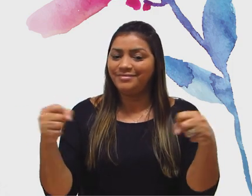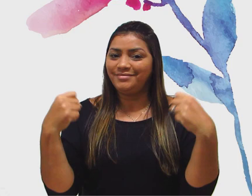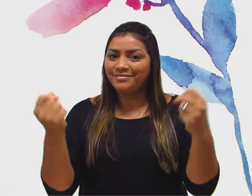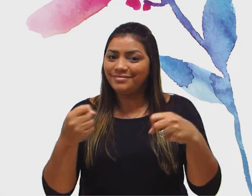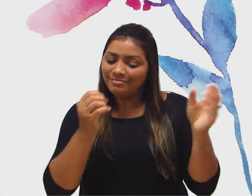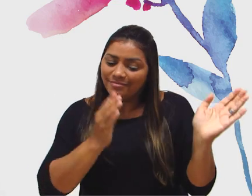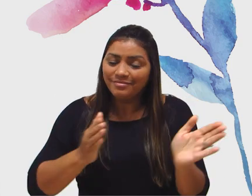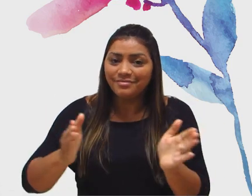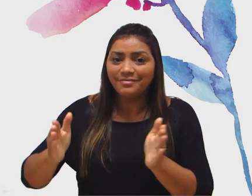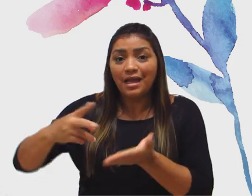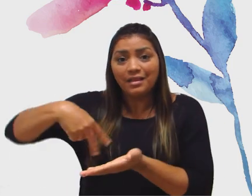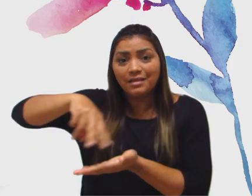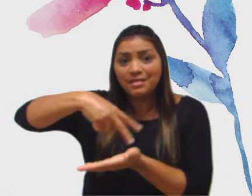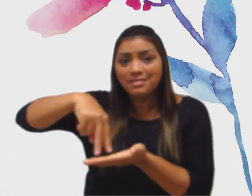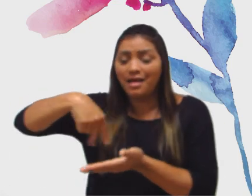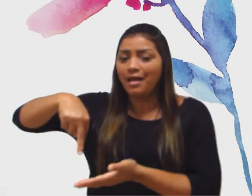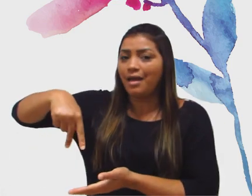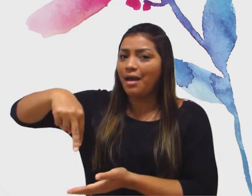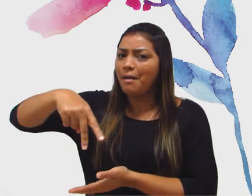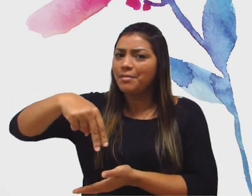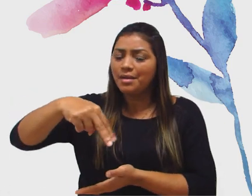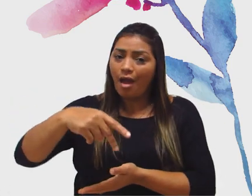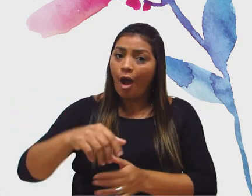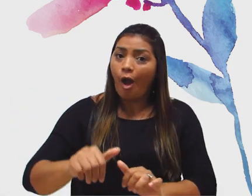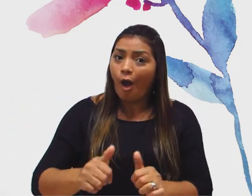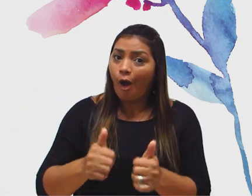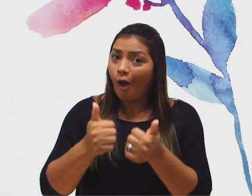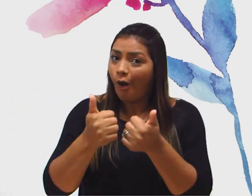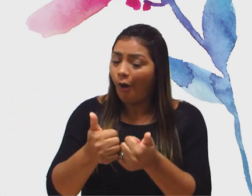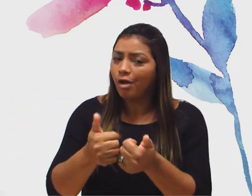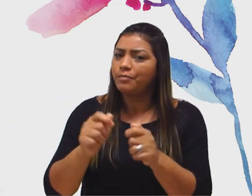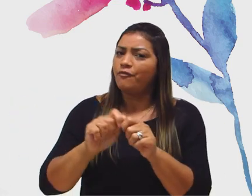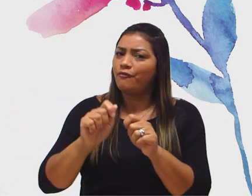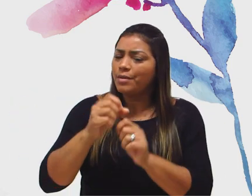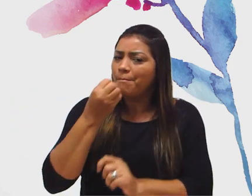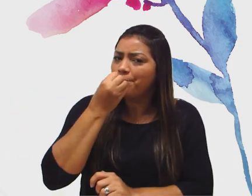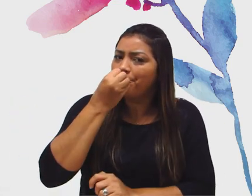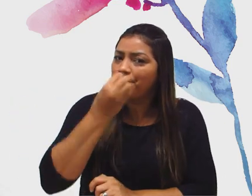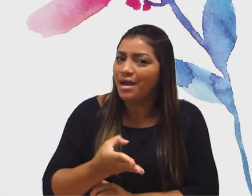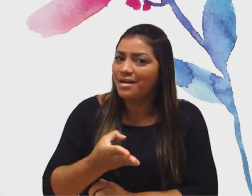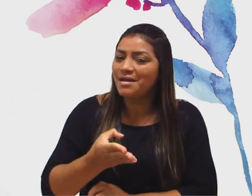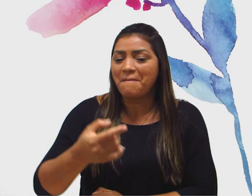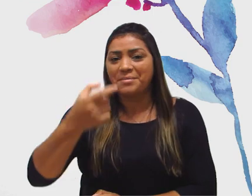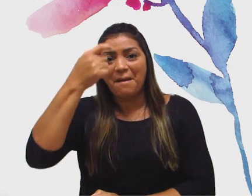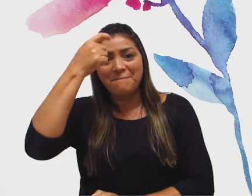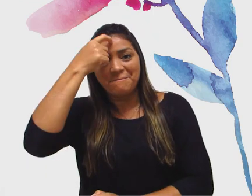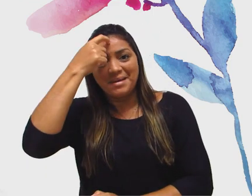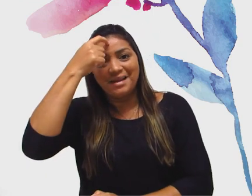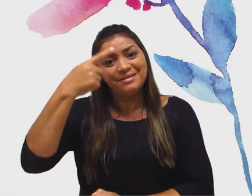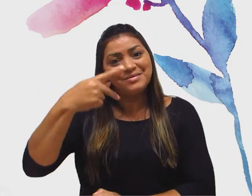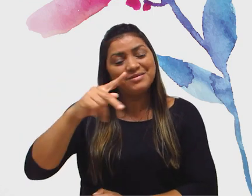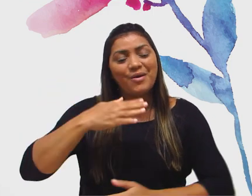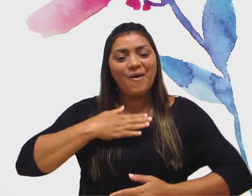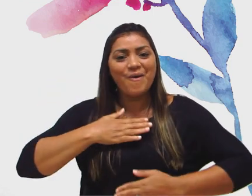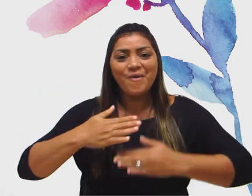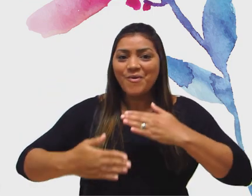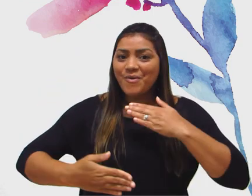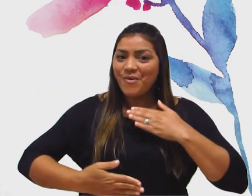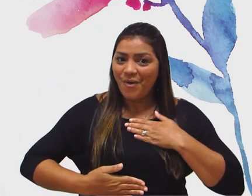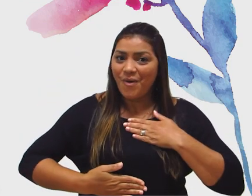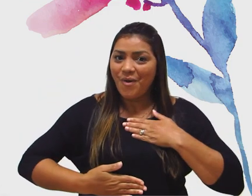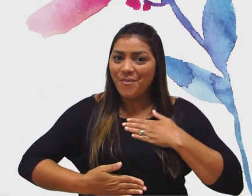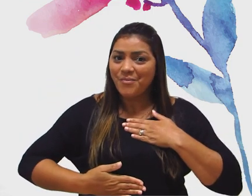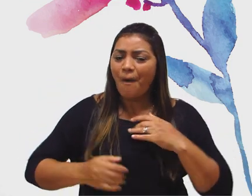físicos regularmente. Dançar e caminhar são ótimas opções que vão fazer bem não